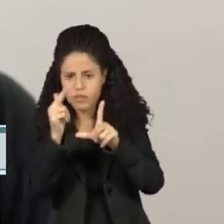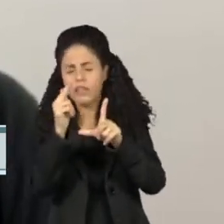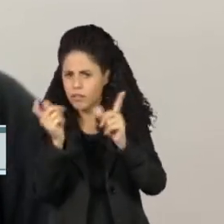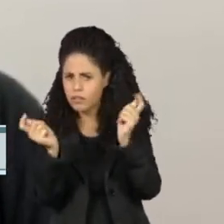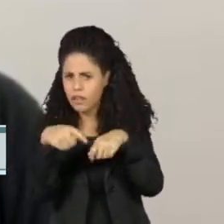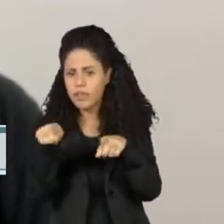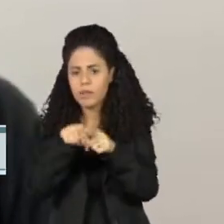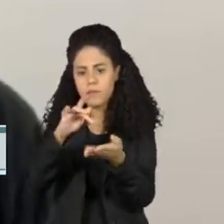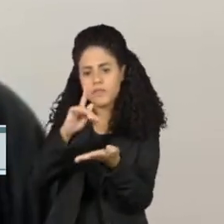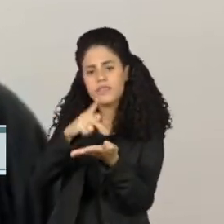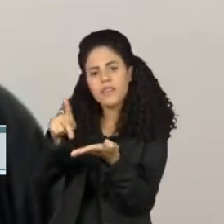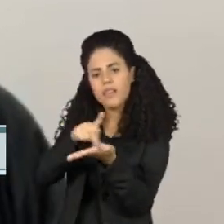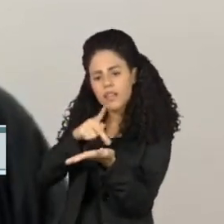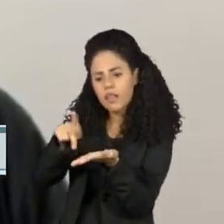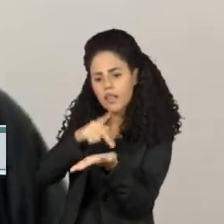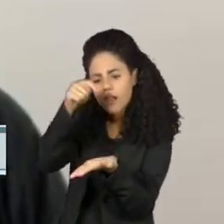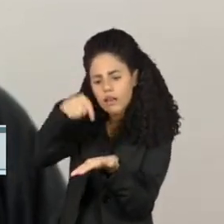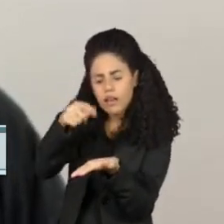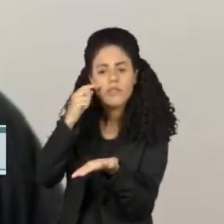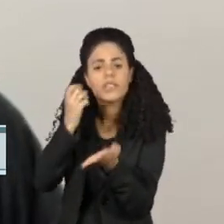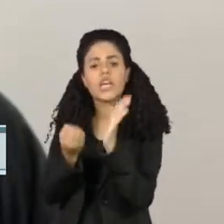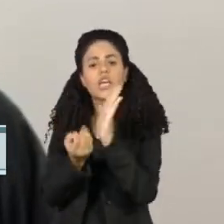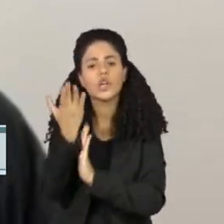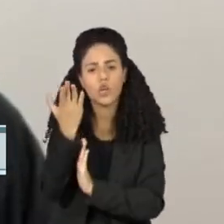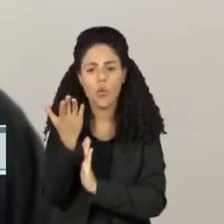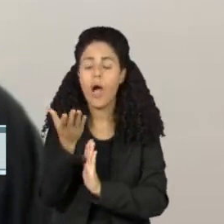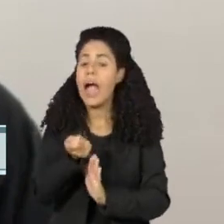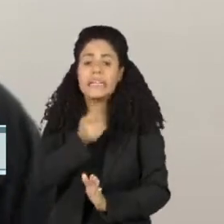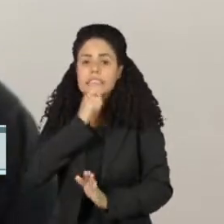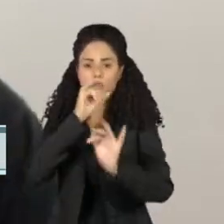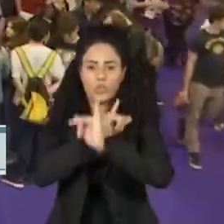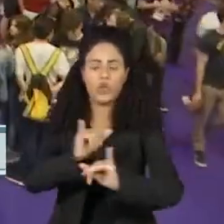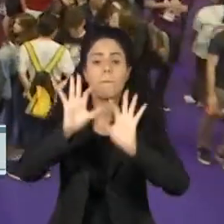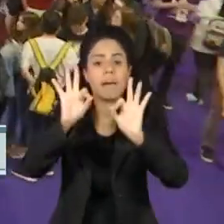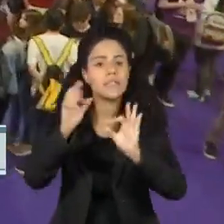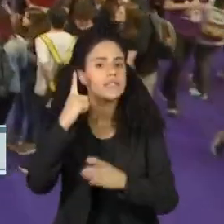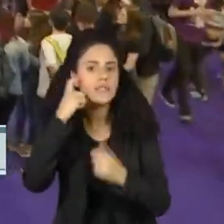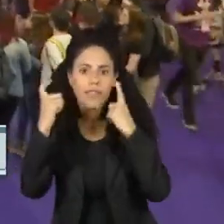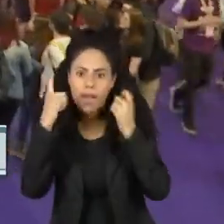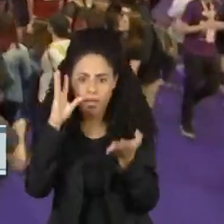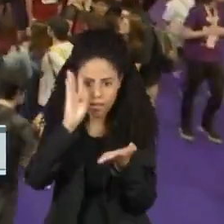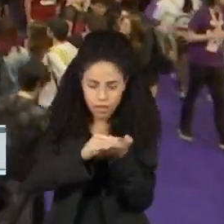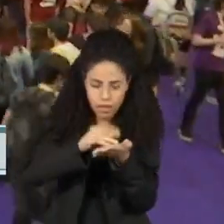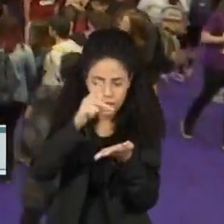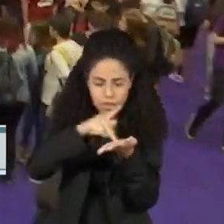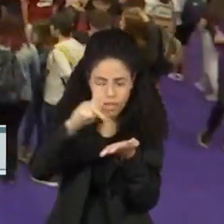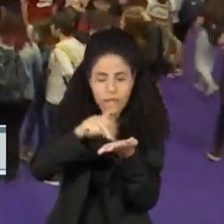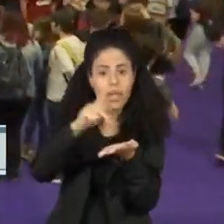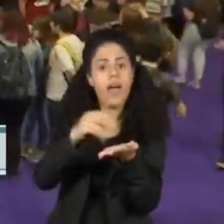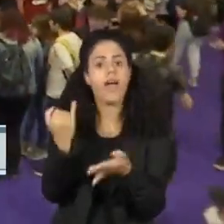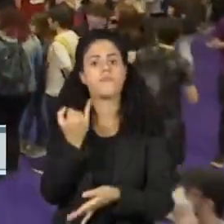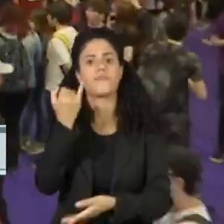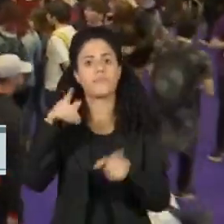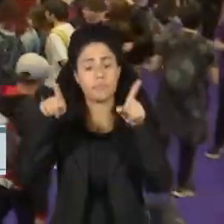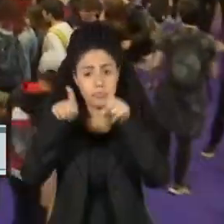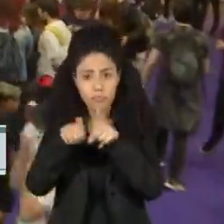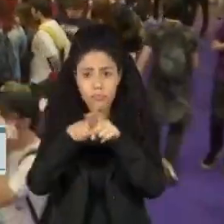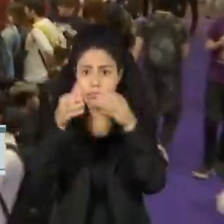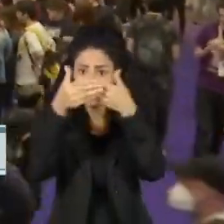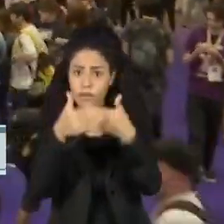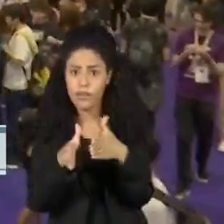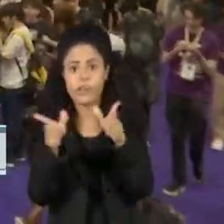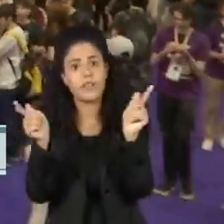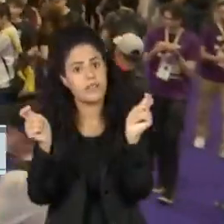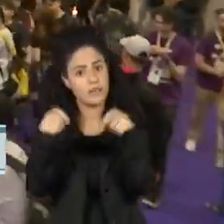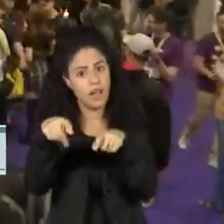tem um portfólio né com seus jogos mesmo sejam jogos que não estão publicados mas um portfólio com as suas ideias são algumas das portas de entrada assim mais óbvias que